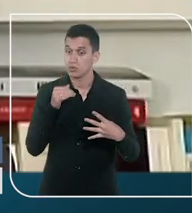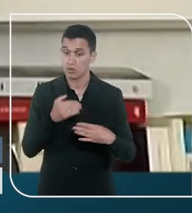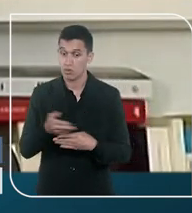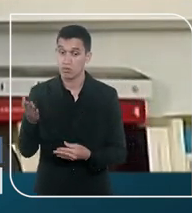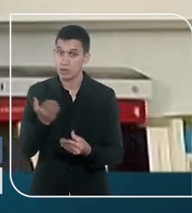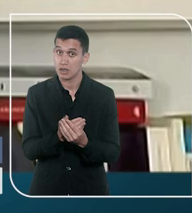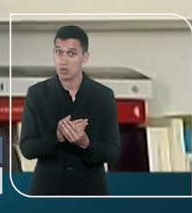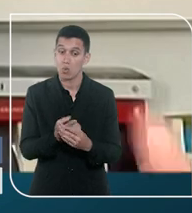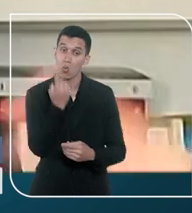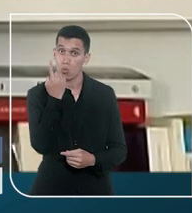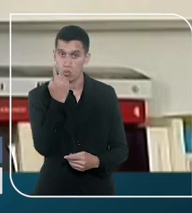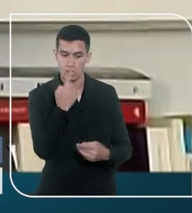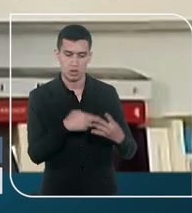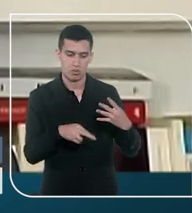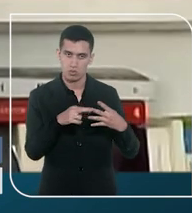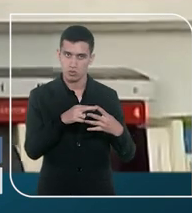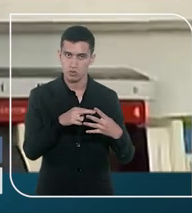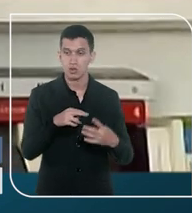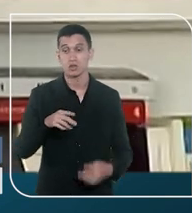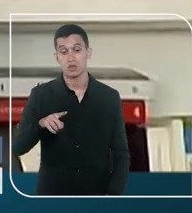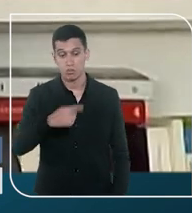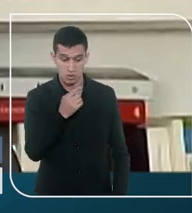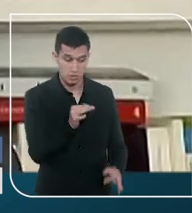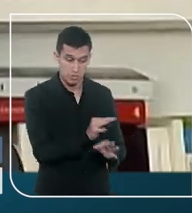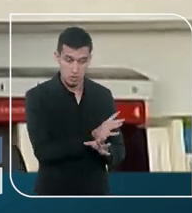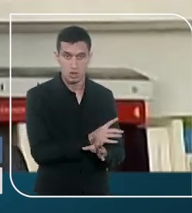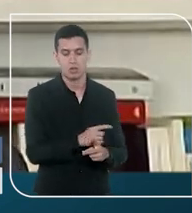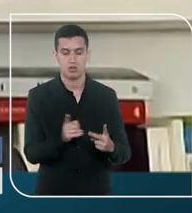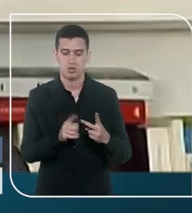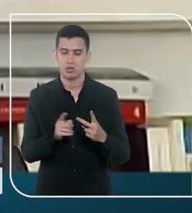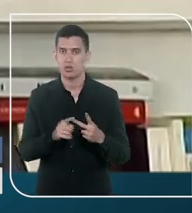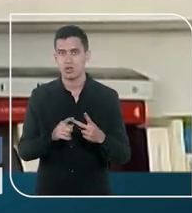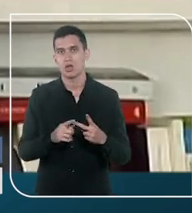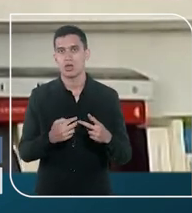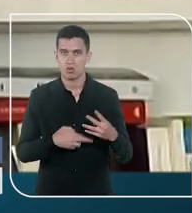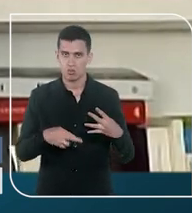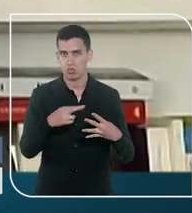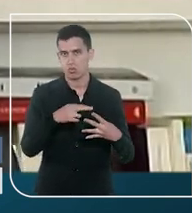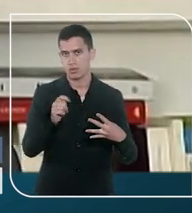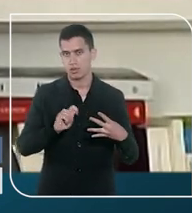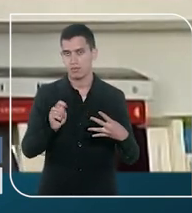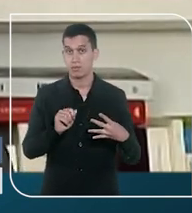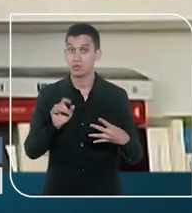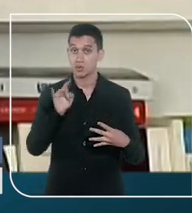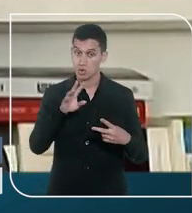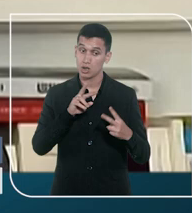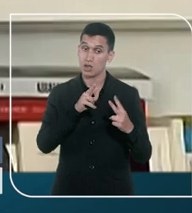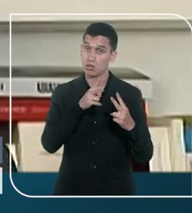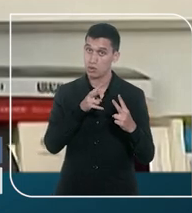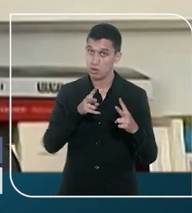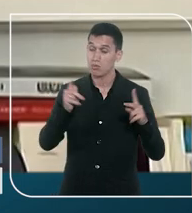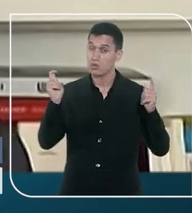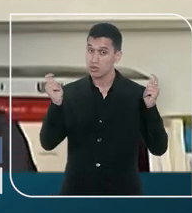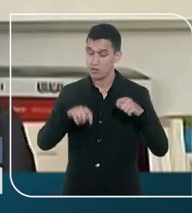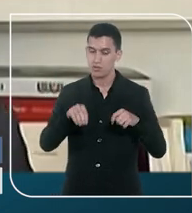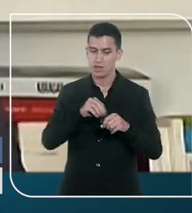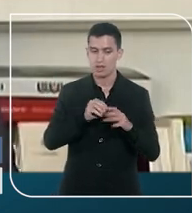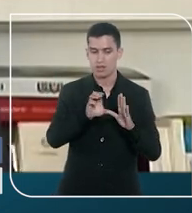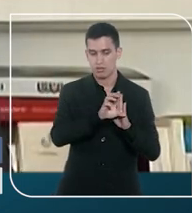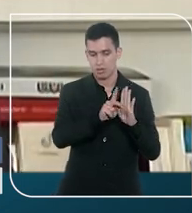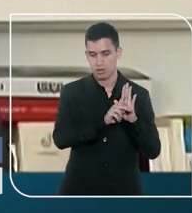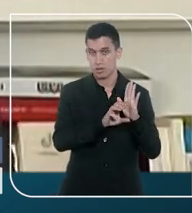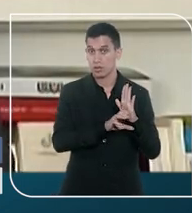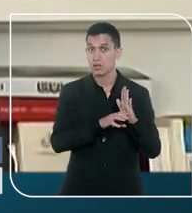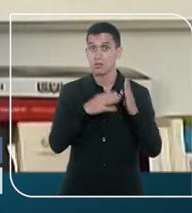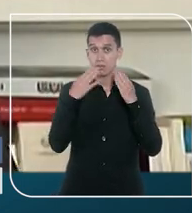outro. Resumidamente, não dá para fazer tudo de uma vez, e volto a dizer, a única hipótese prevista no Código de Processo Civil que permite